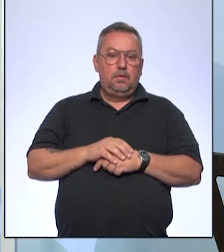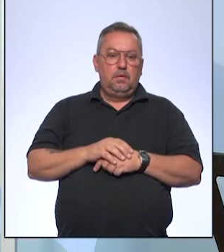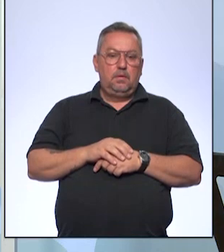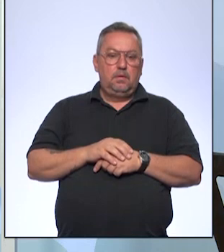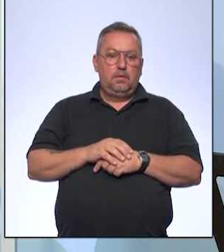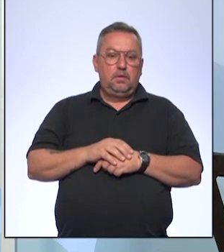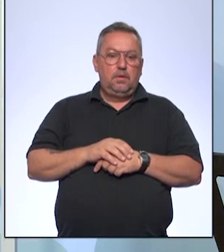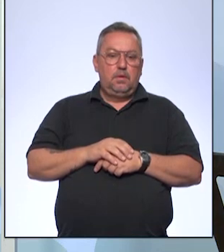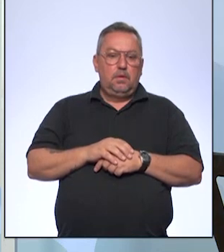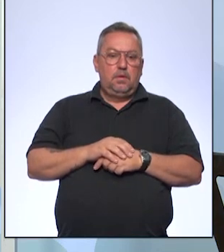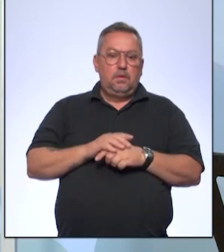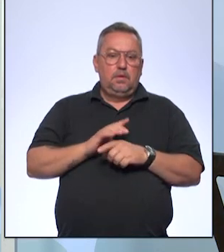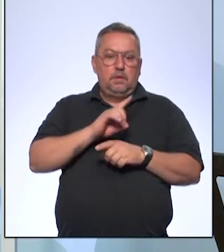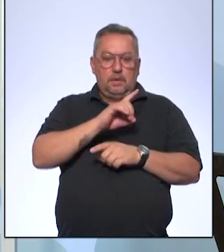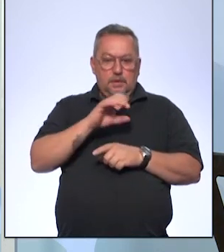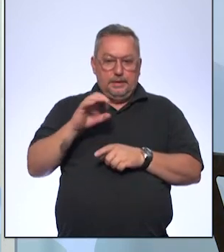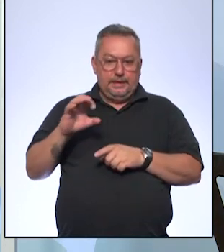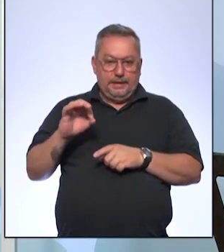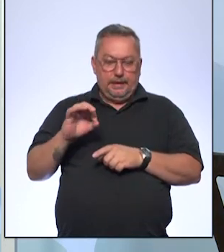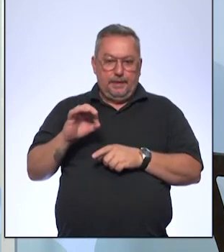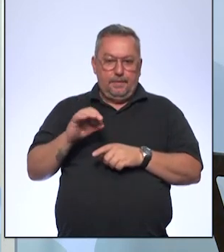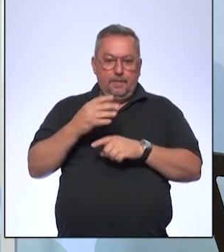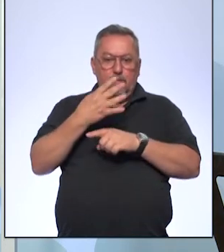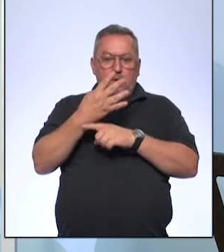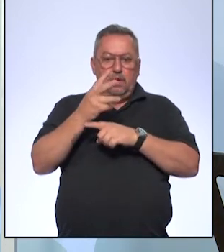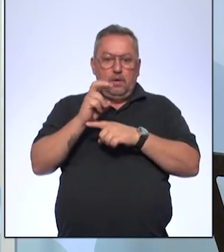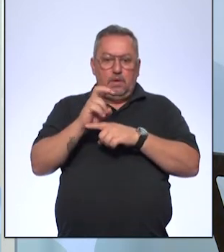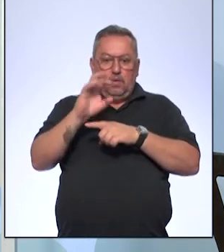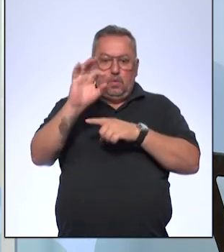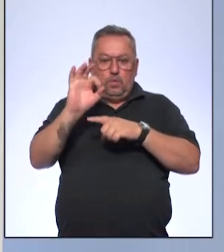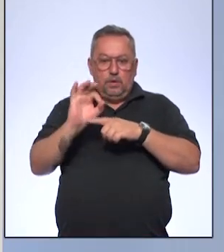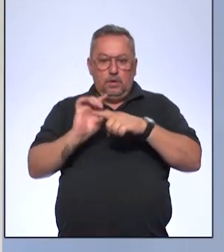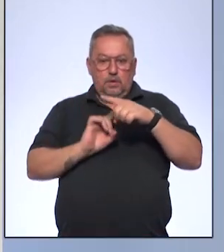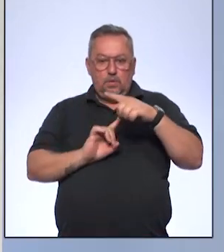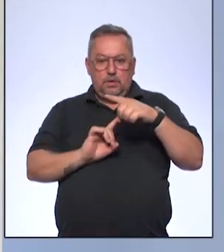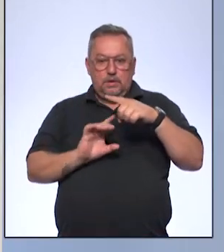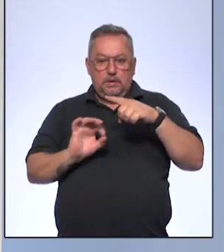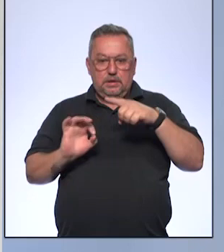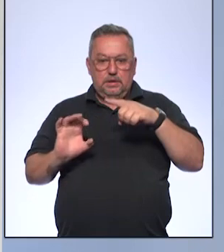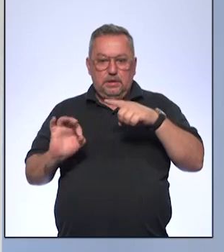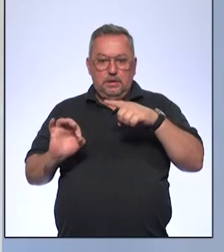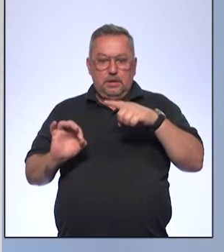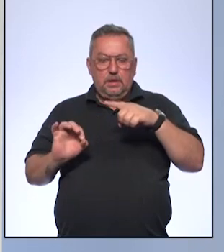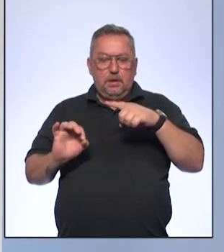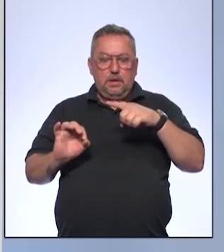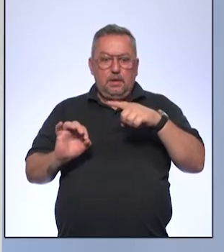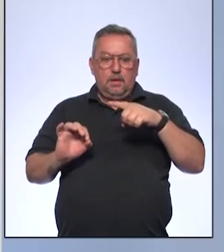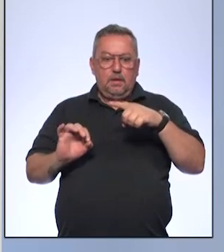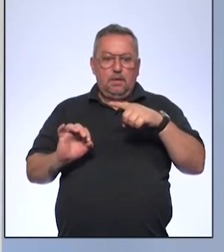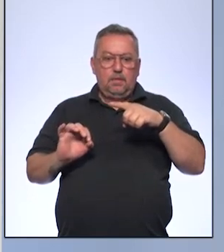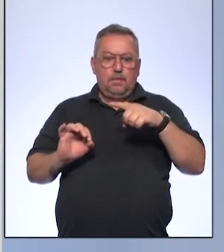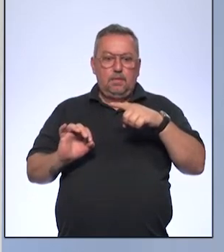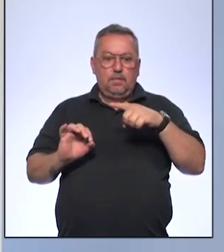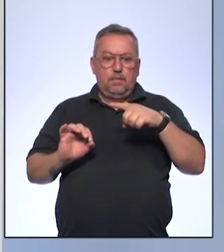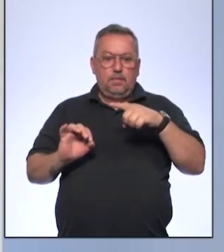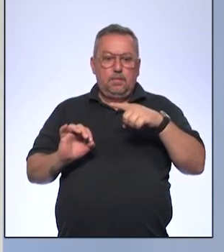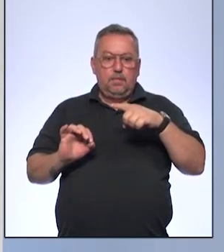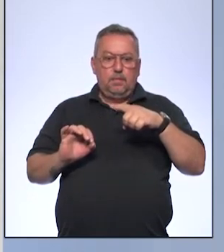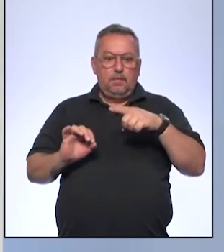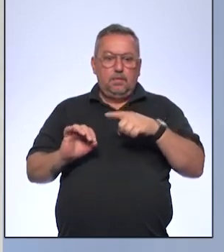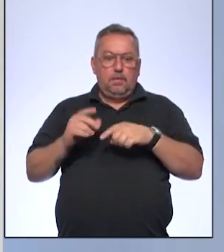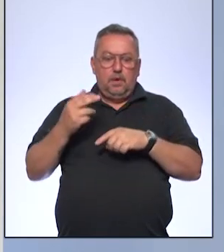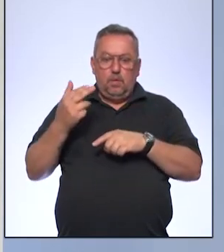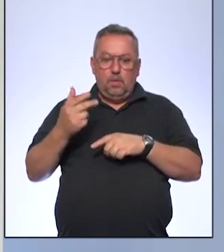45% está para 100, né, como a gente geralmente diz, né, Ale? Isso. Está para 100%,